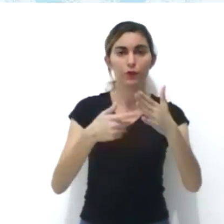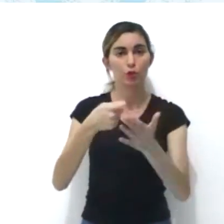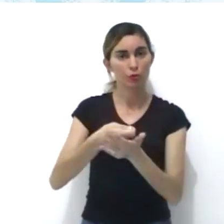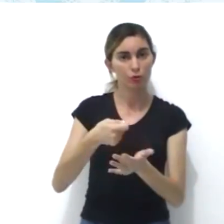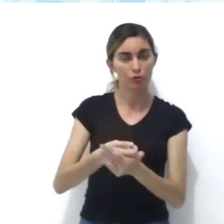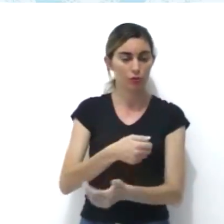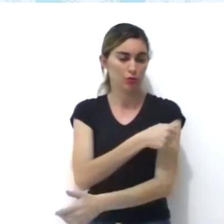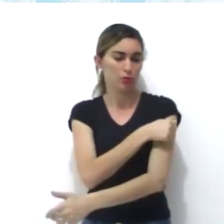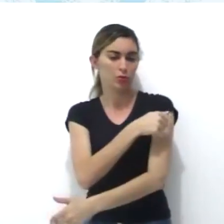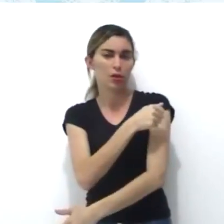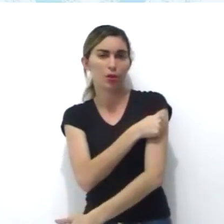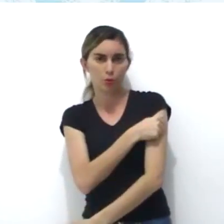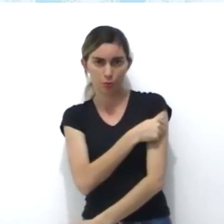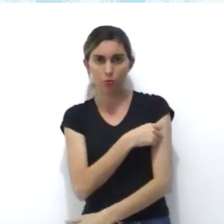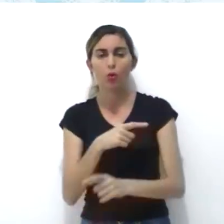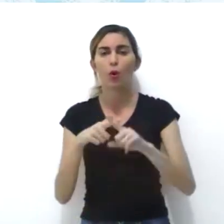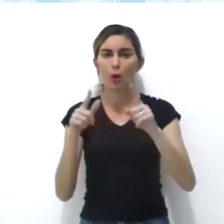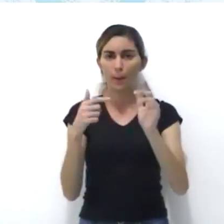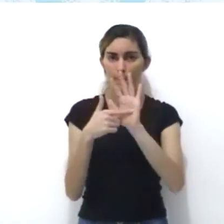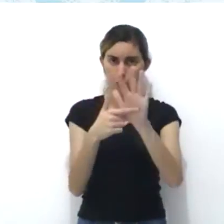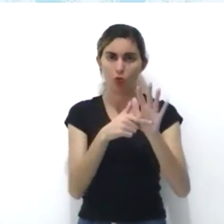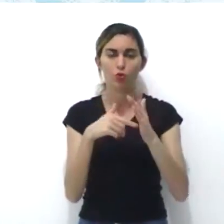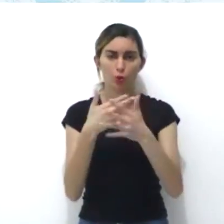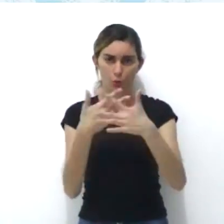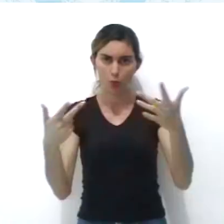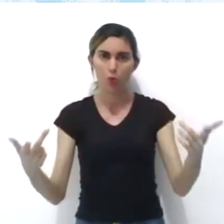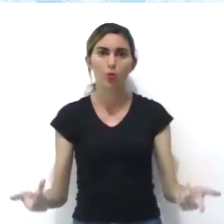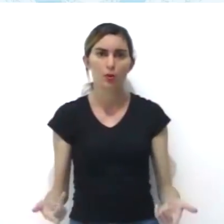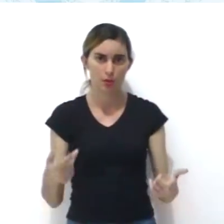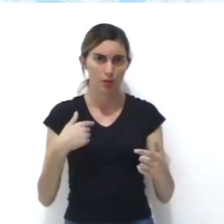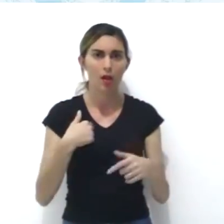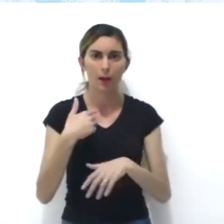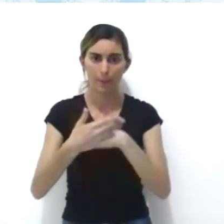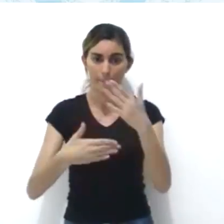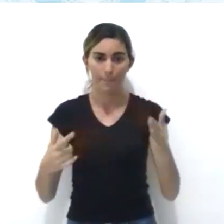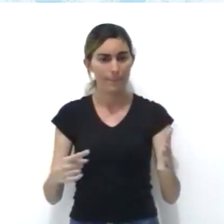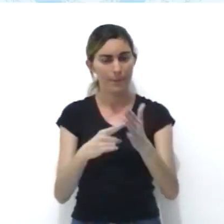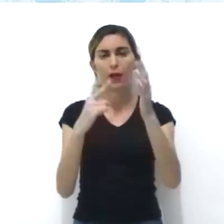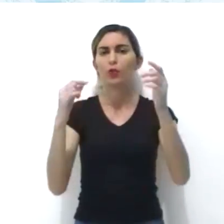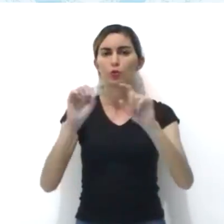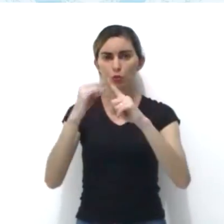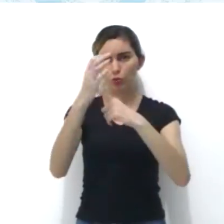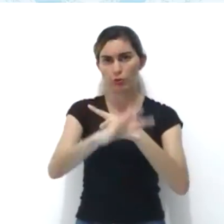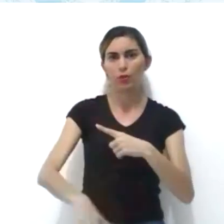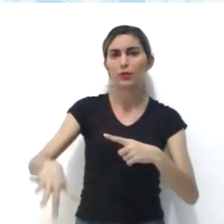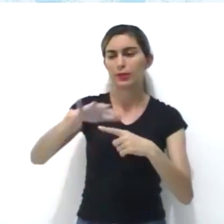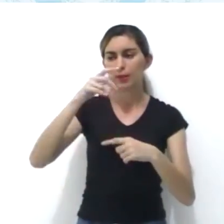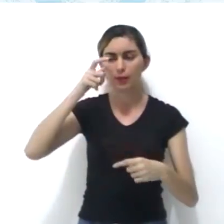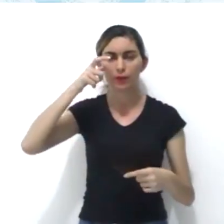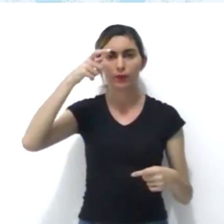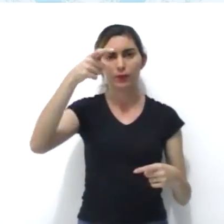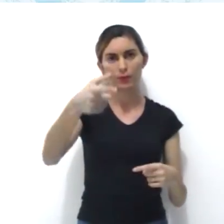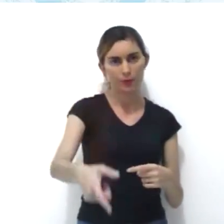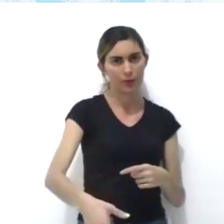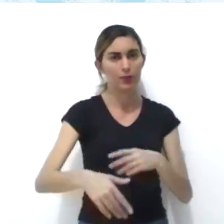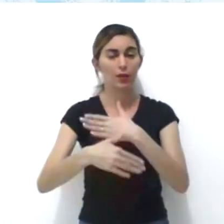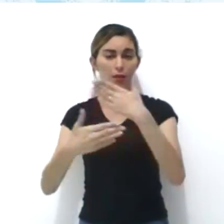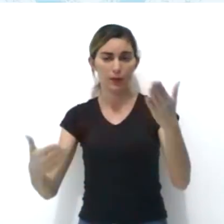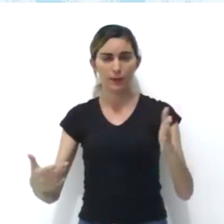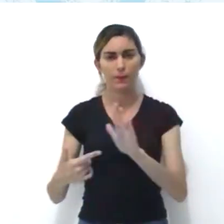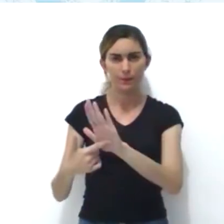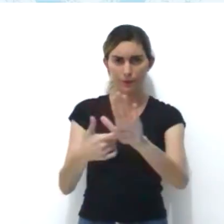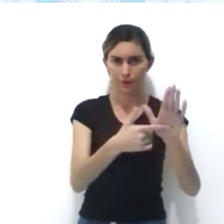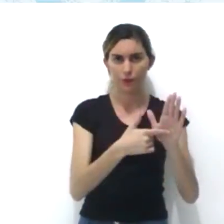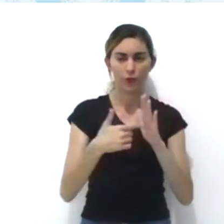vez mais exigem dos alunos que eles apresentem algo que traga um impacto social muito interessante.